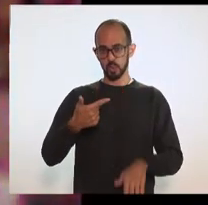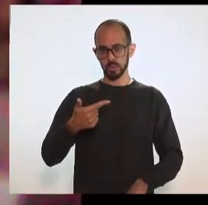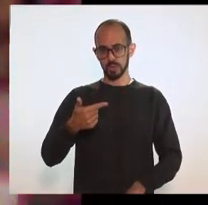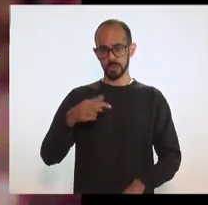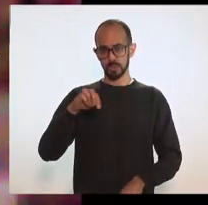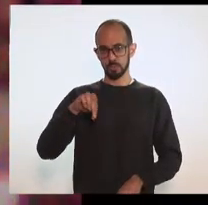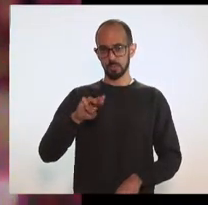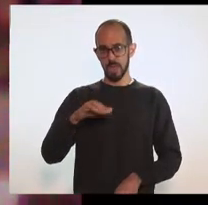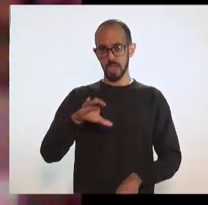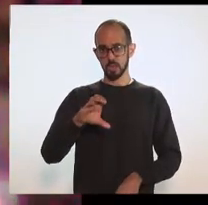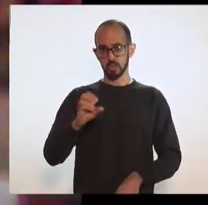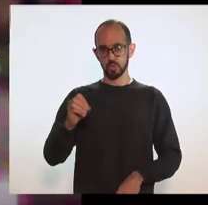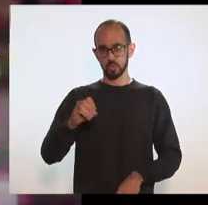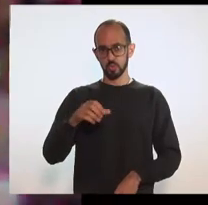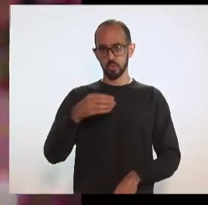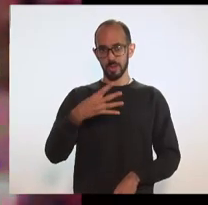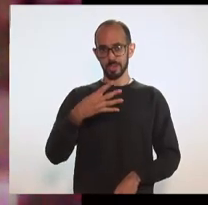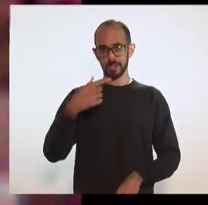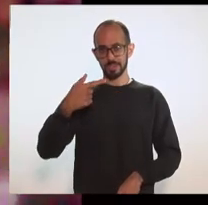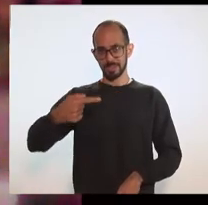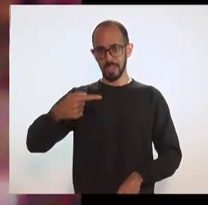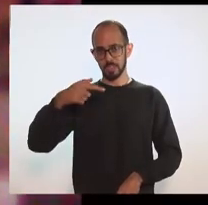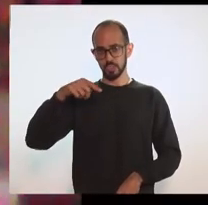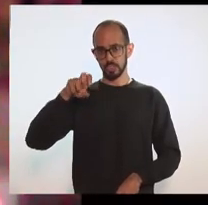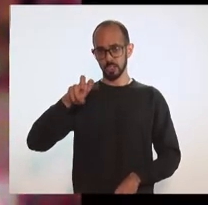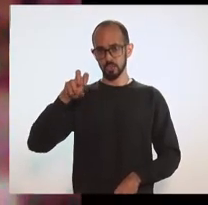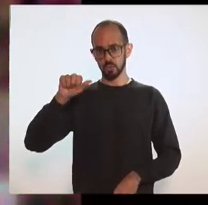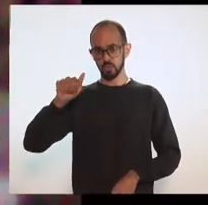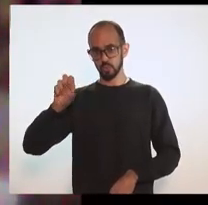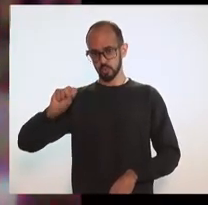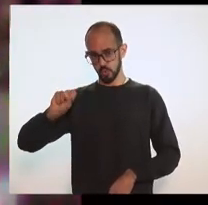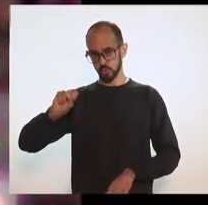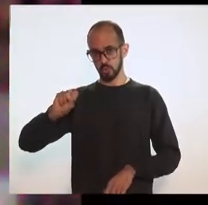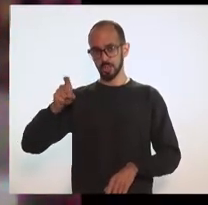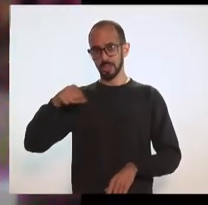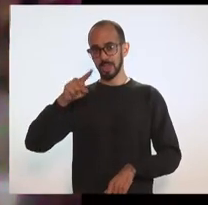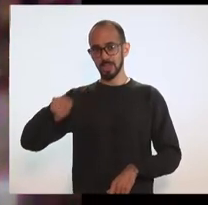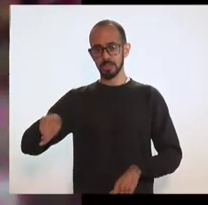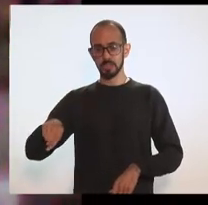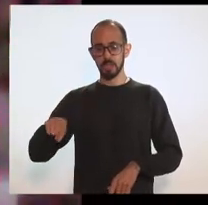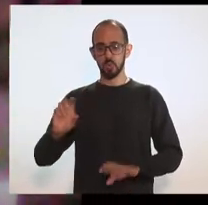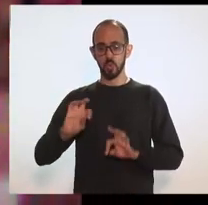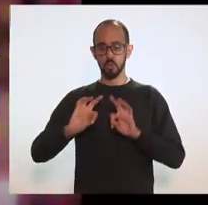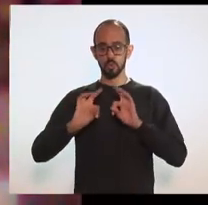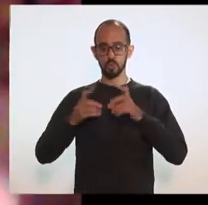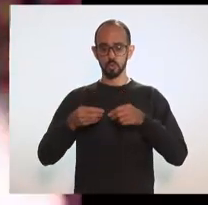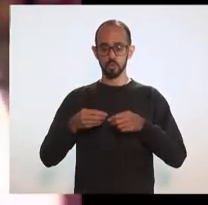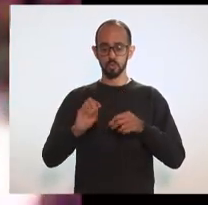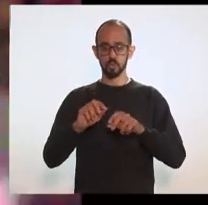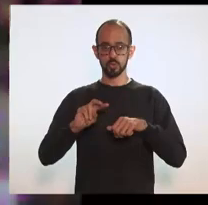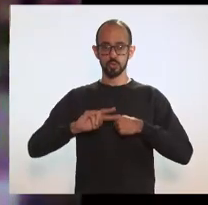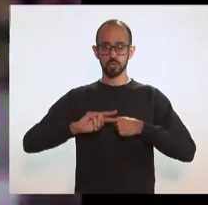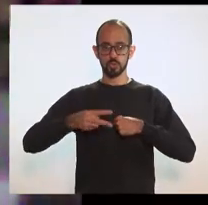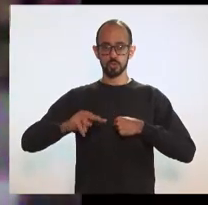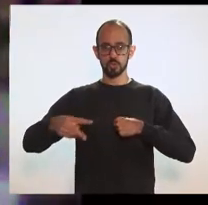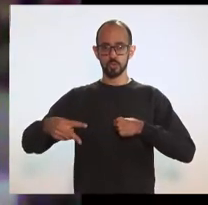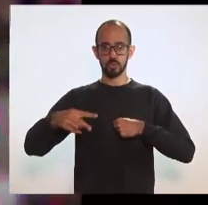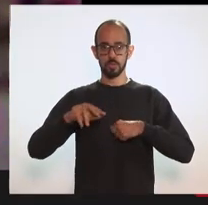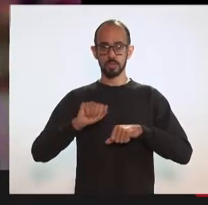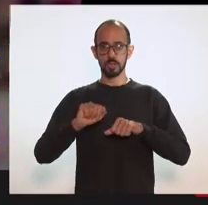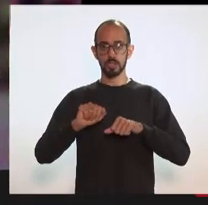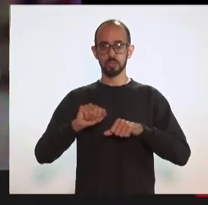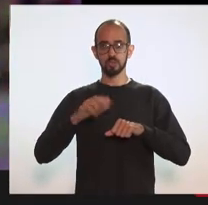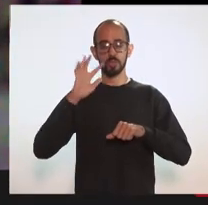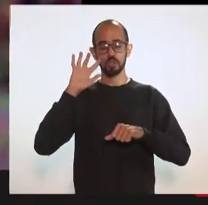decreto nº 47 518 e suspendeu os efeitos a Dilma